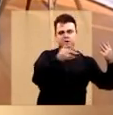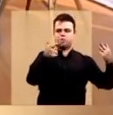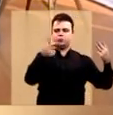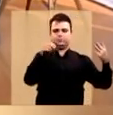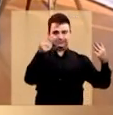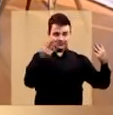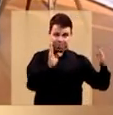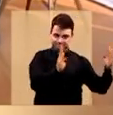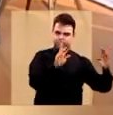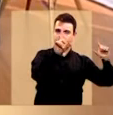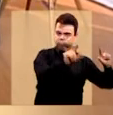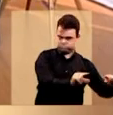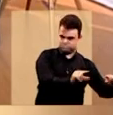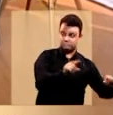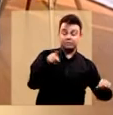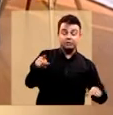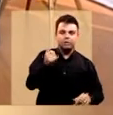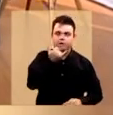das mulheres negras subiu